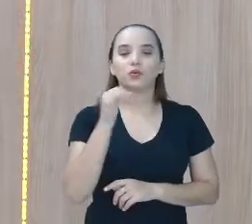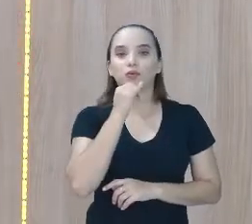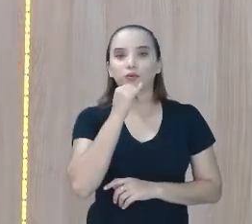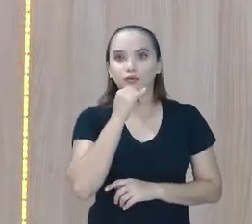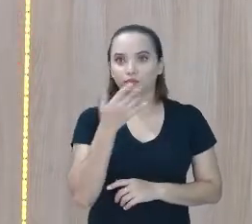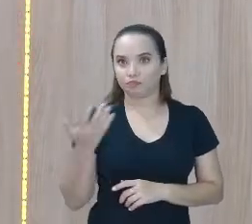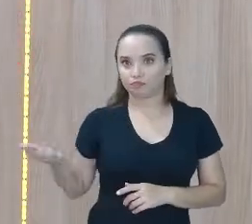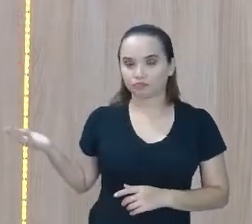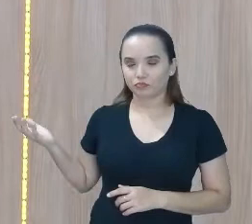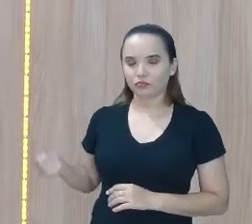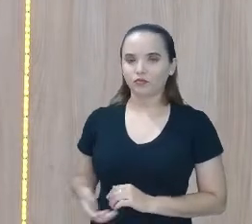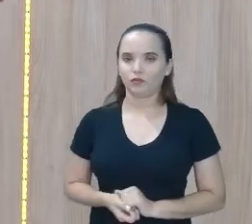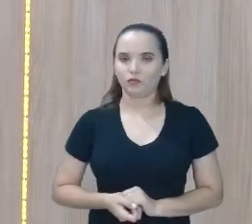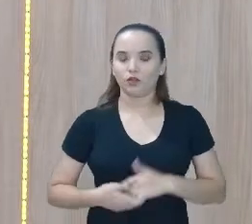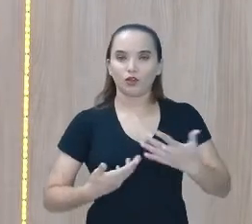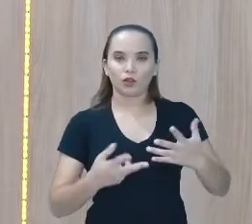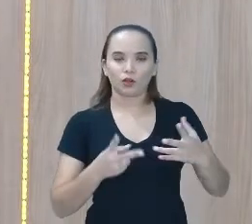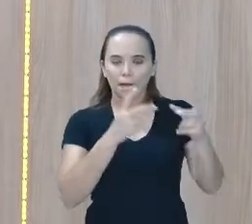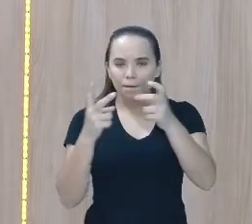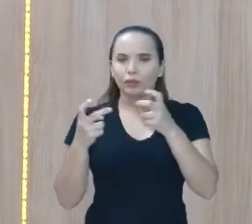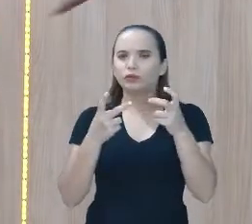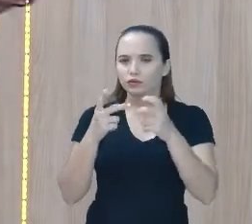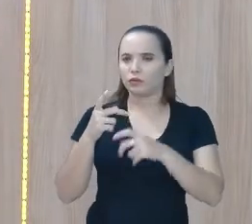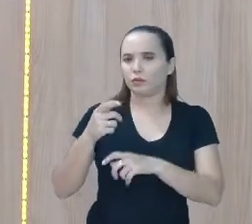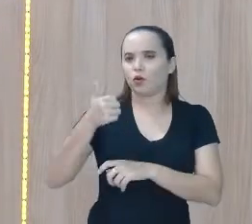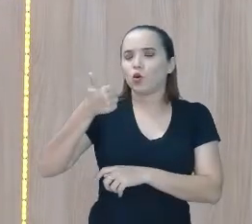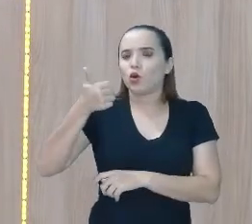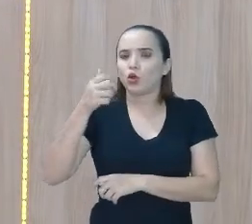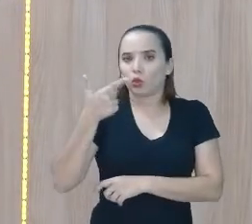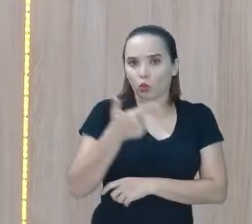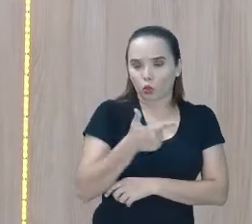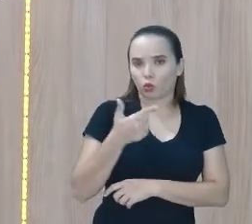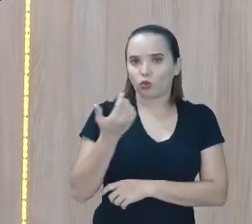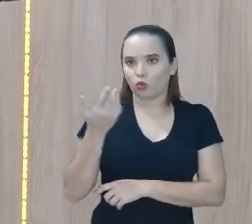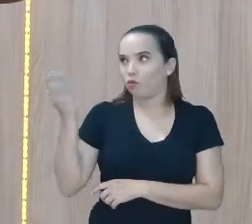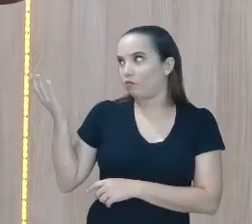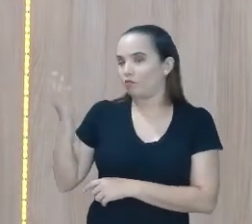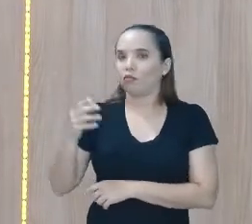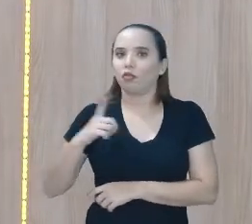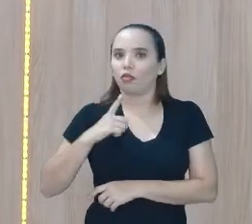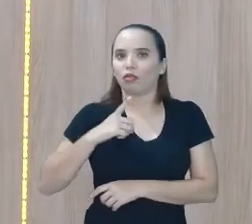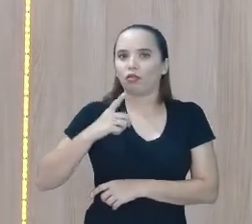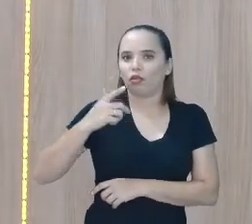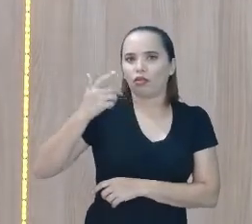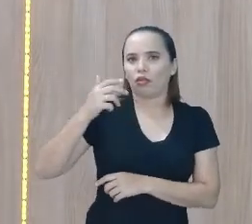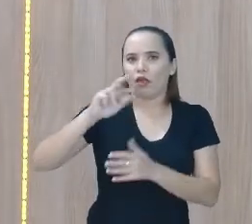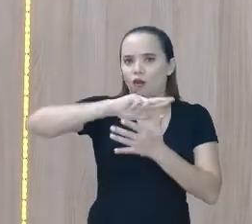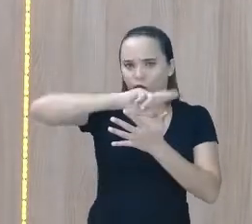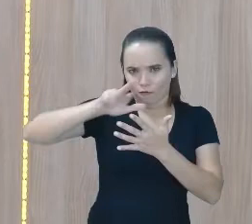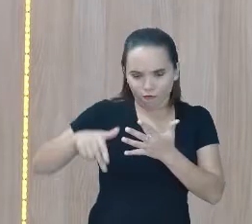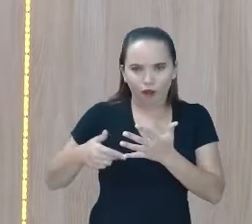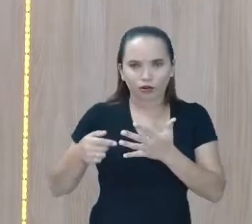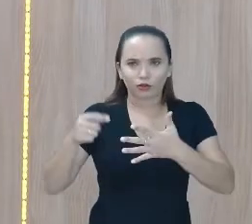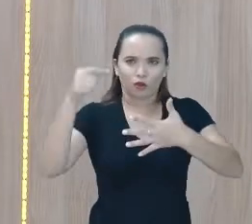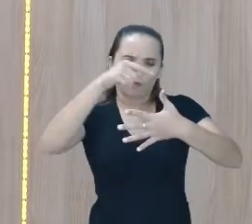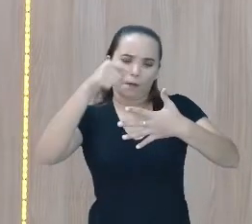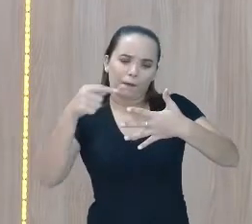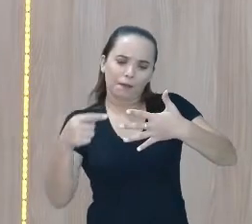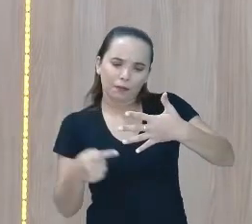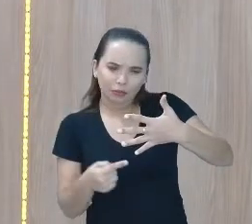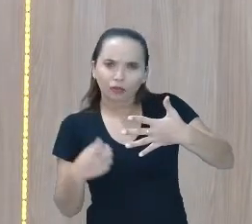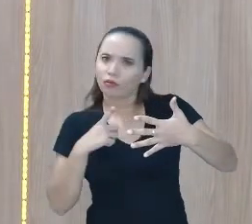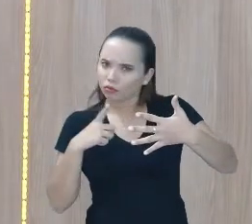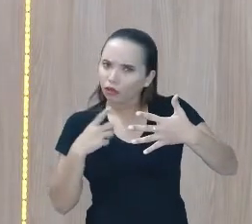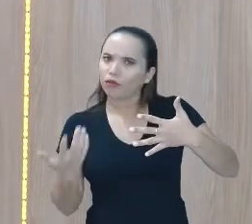falei para vocês aparecem em várias linhas ao mesmo tempo, certo? E essas linhas, eu acabei de falar